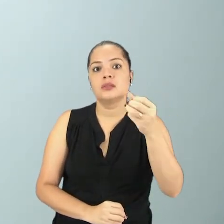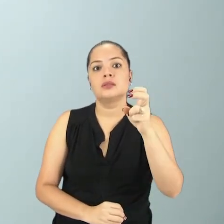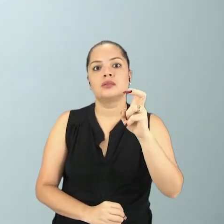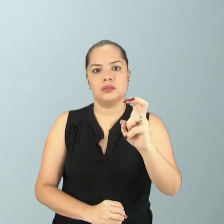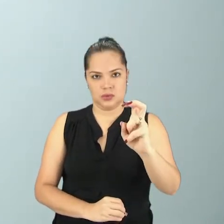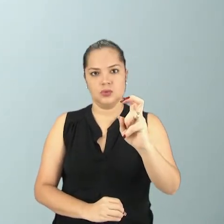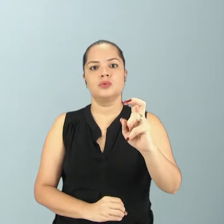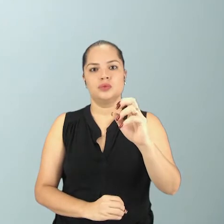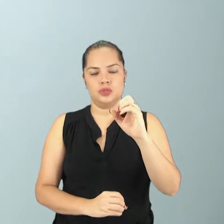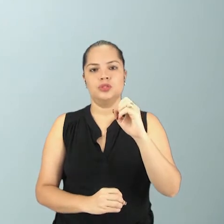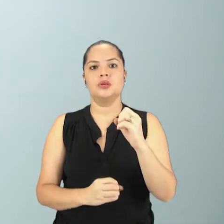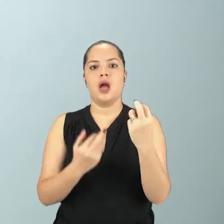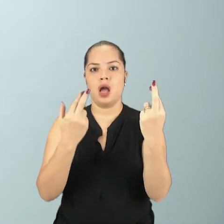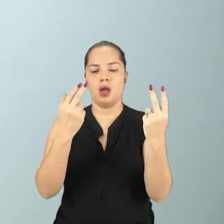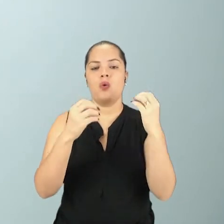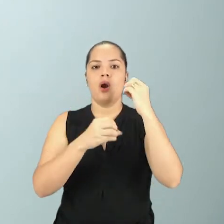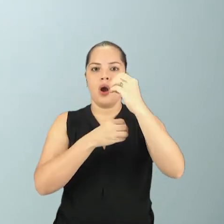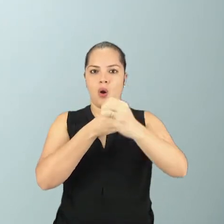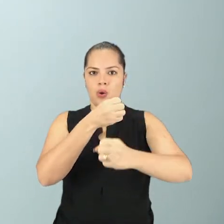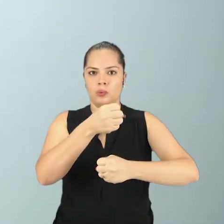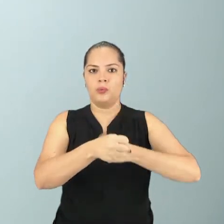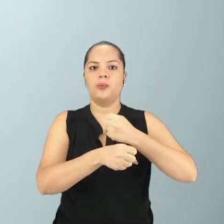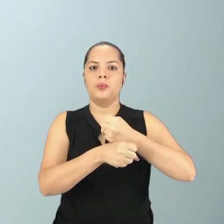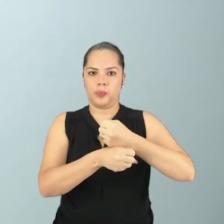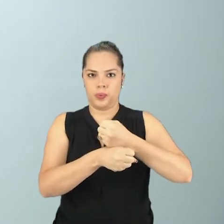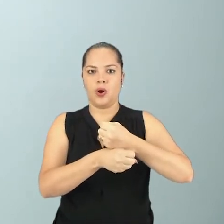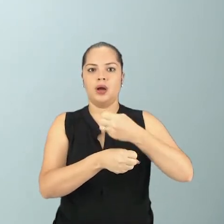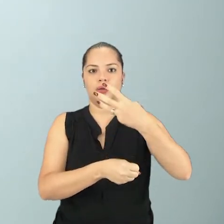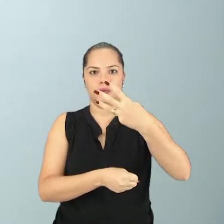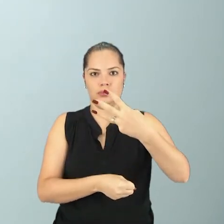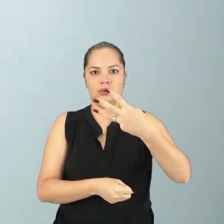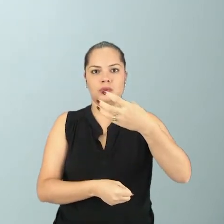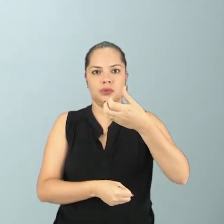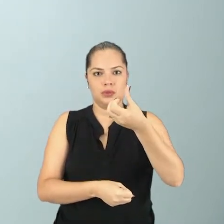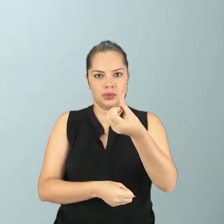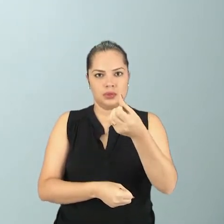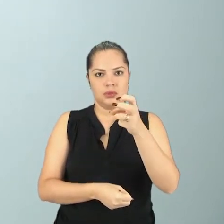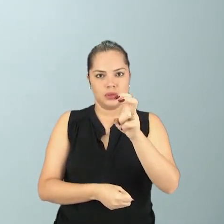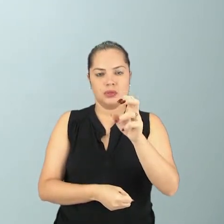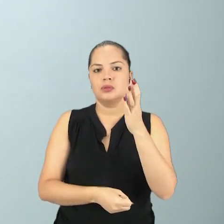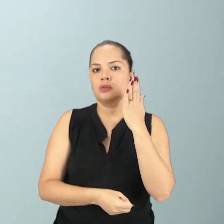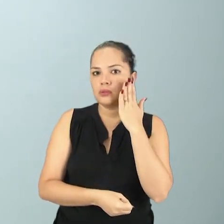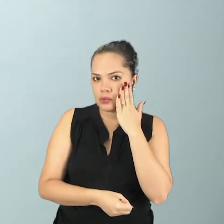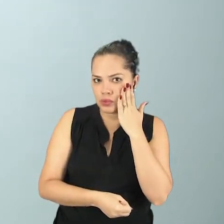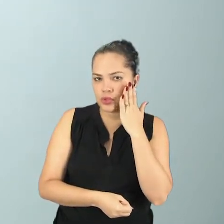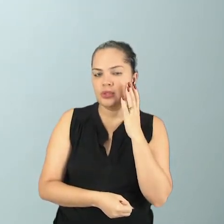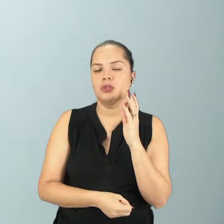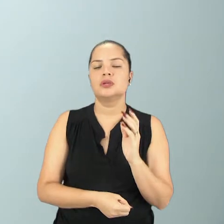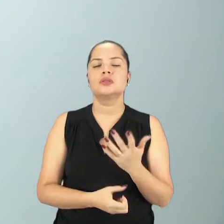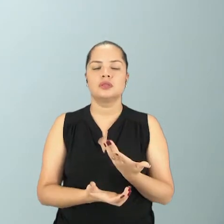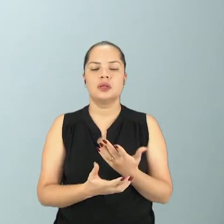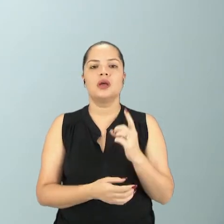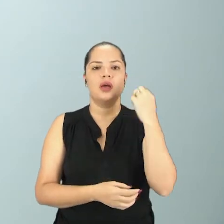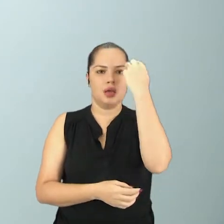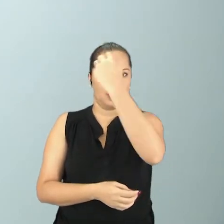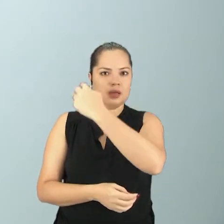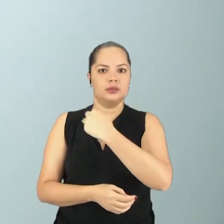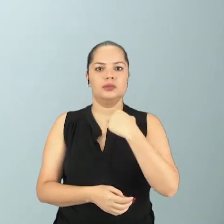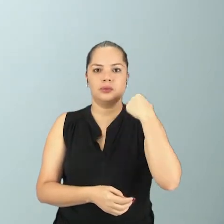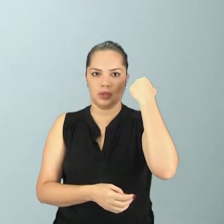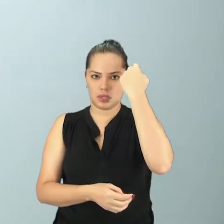nosso ano civil, tá? De 365 dias, tá? Então, e é um movimento que está relacionado diretamente